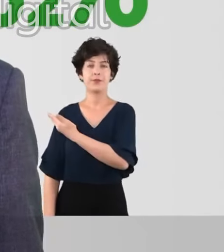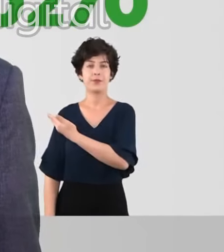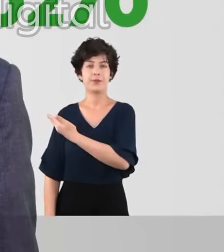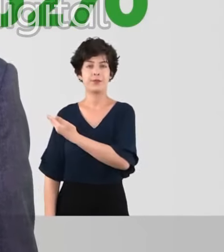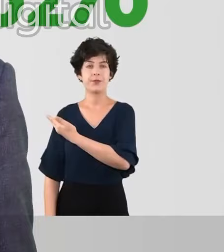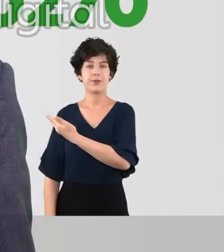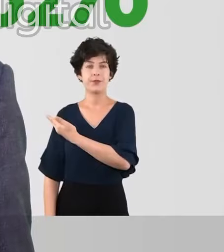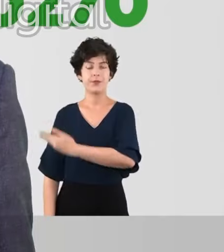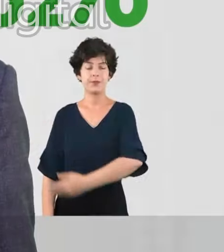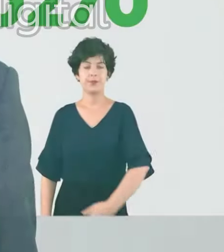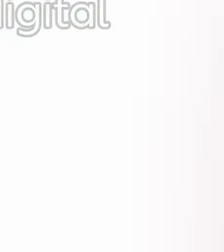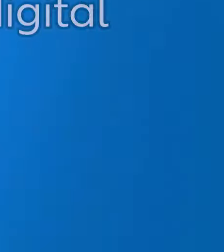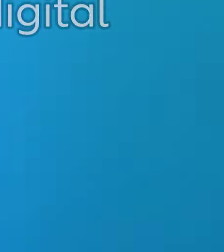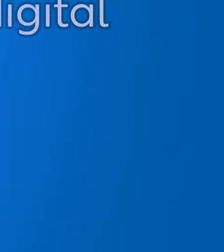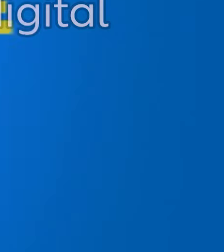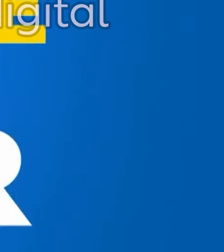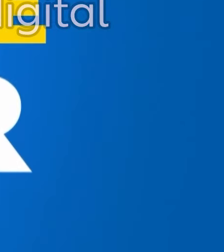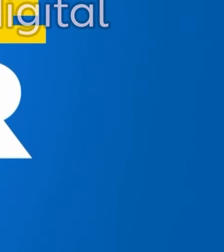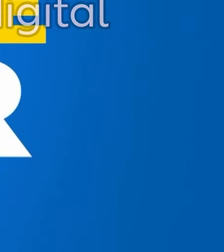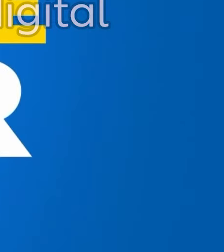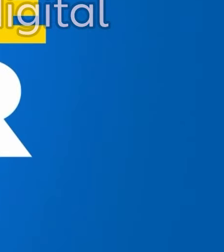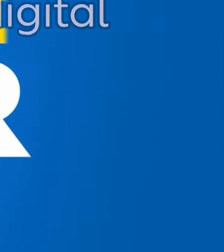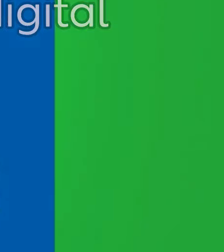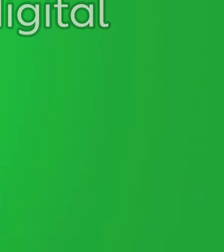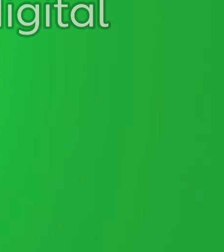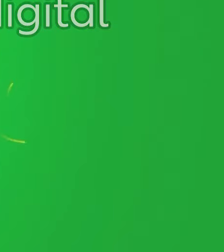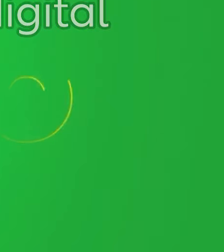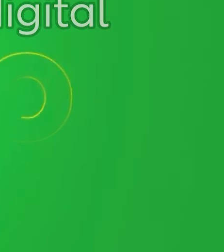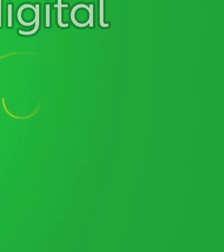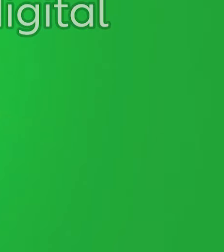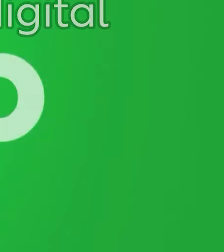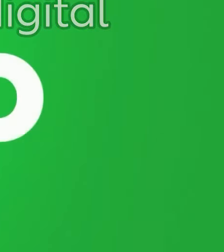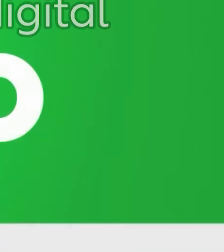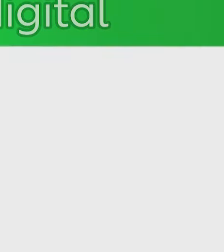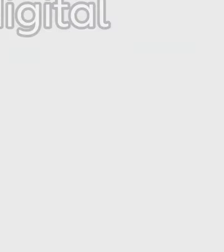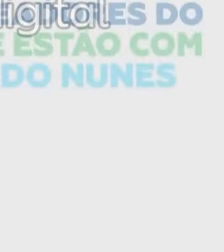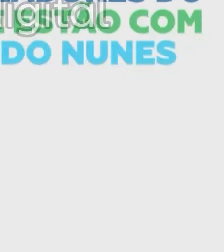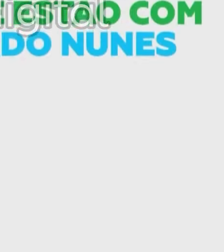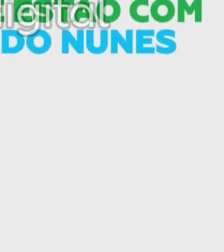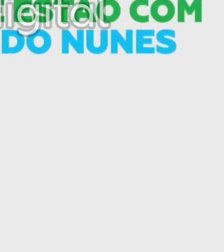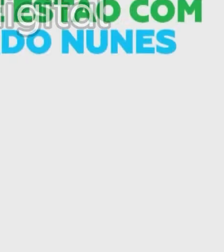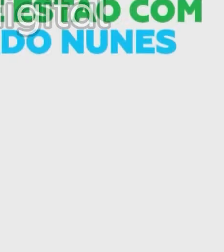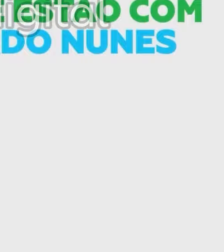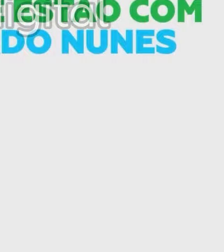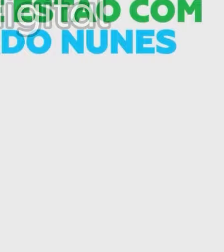70 270. Isso não pode parar. Isso é caminho seguro.